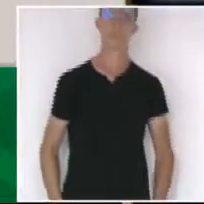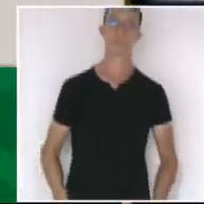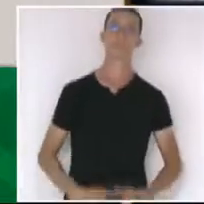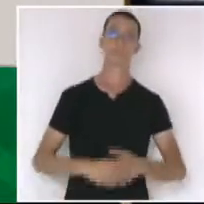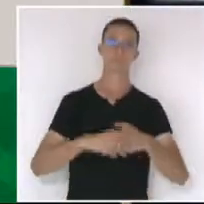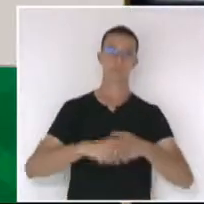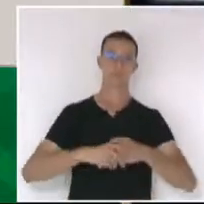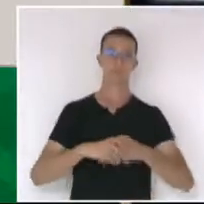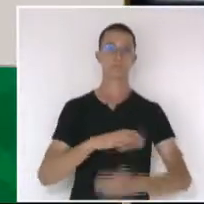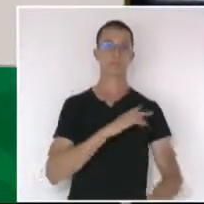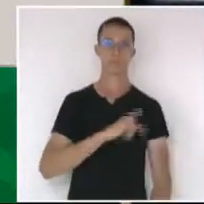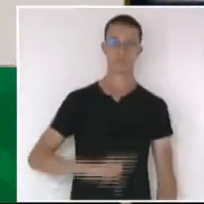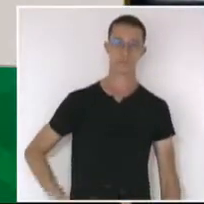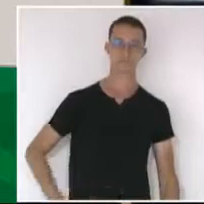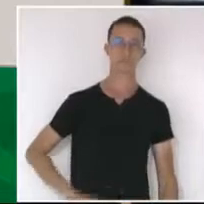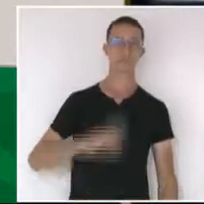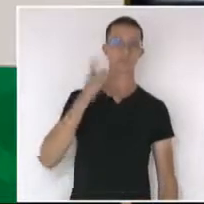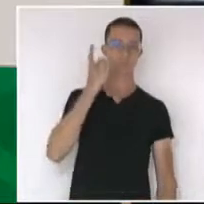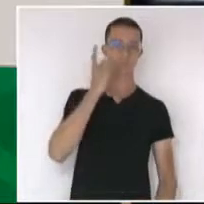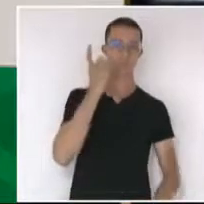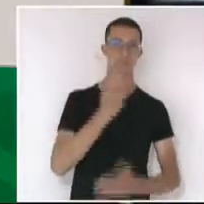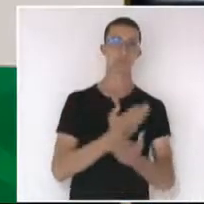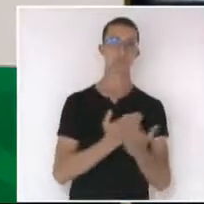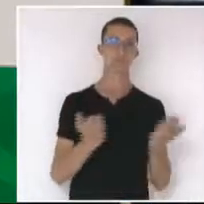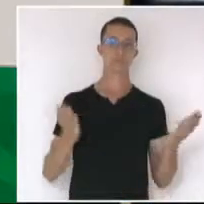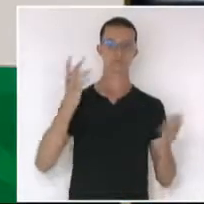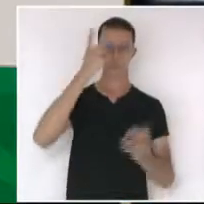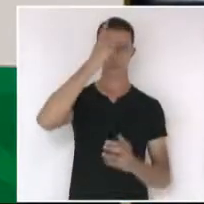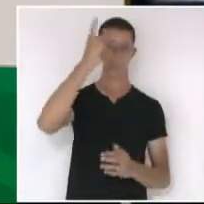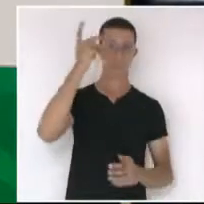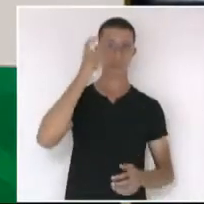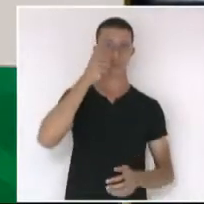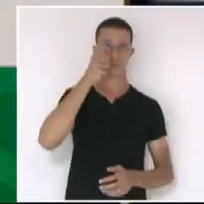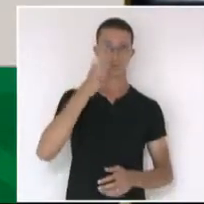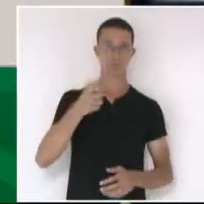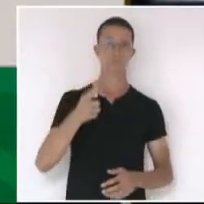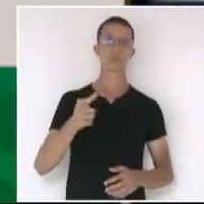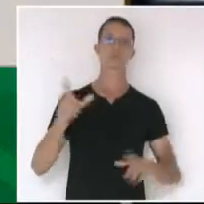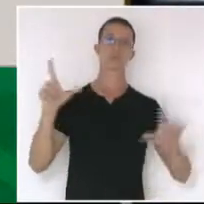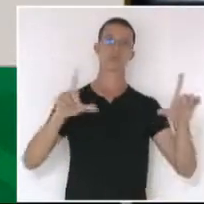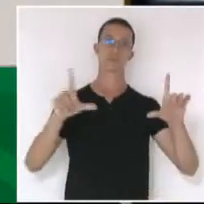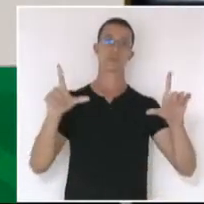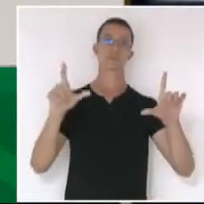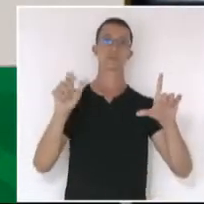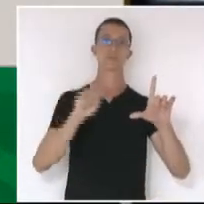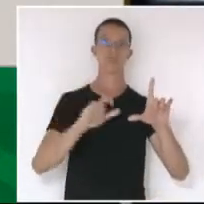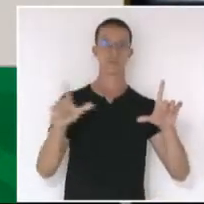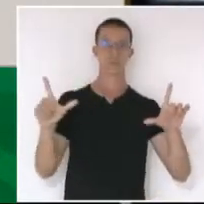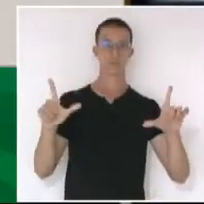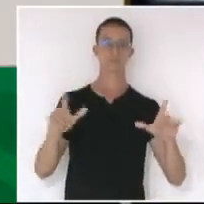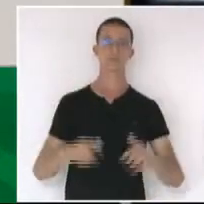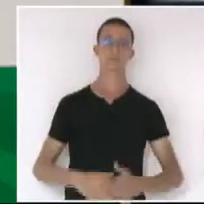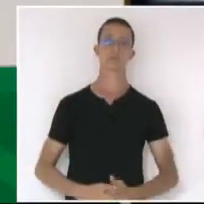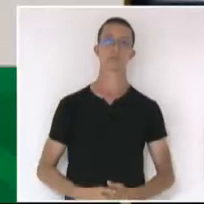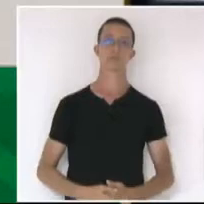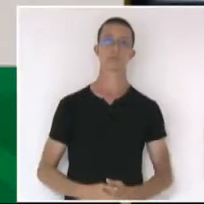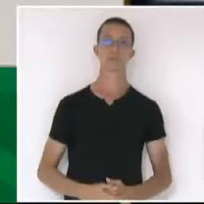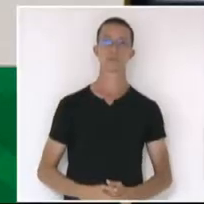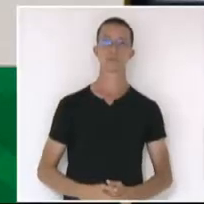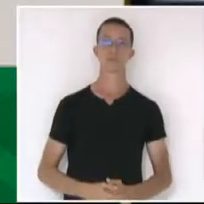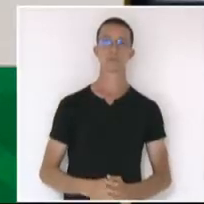catarinenses que nos acompanham pelos outros meios de comunicação que iria inicialmente